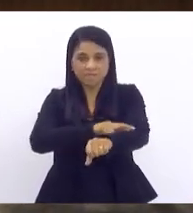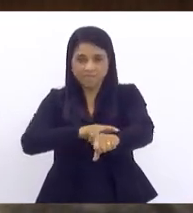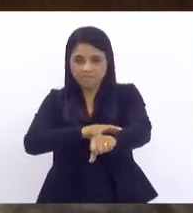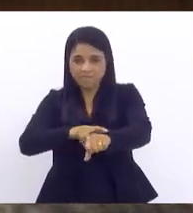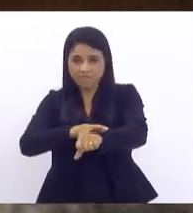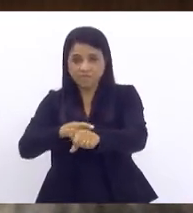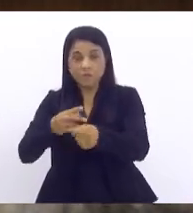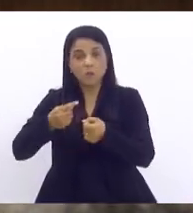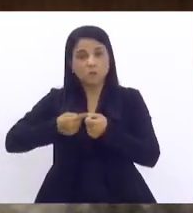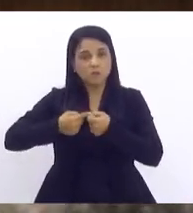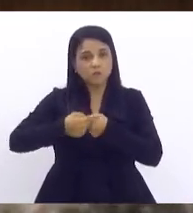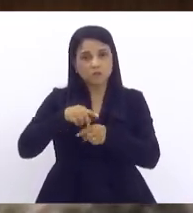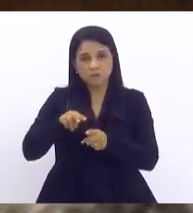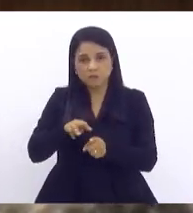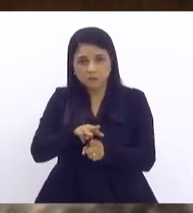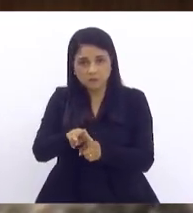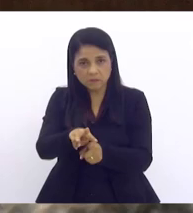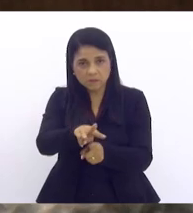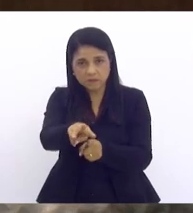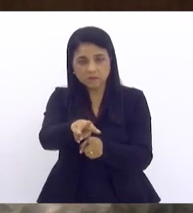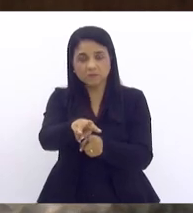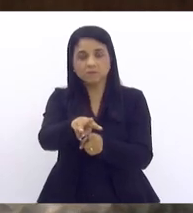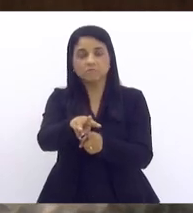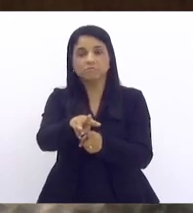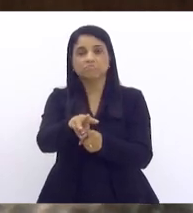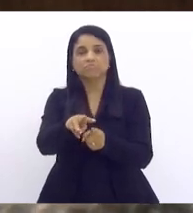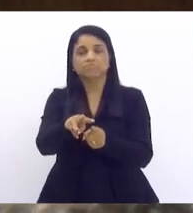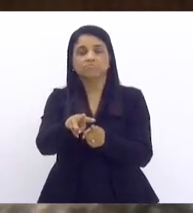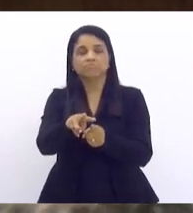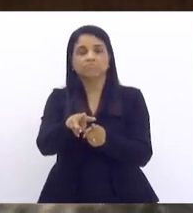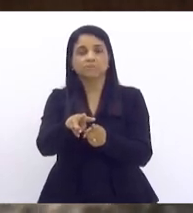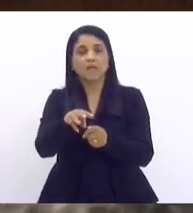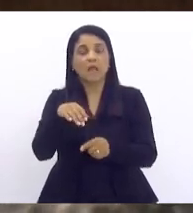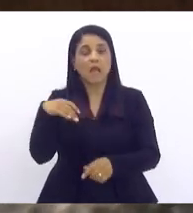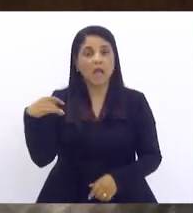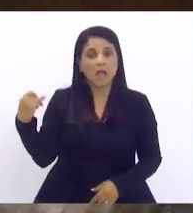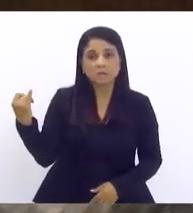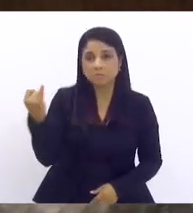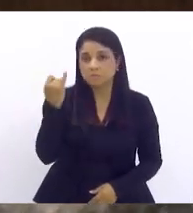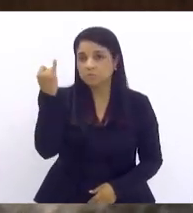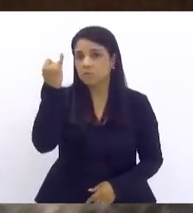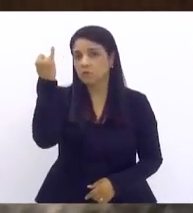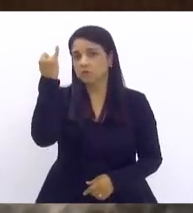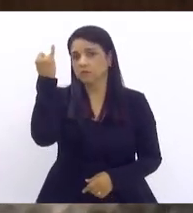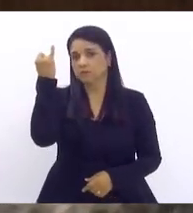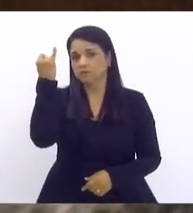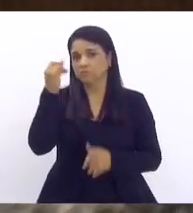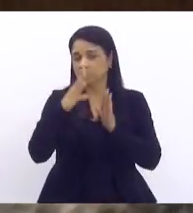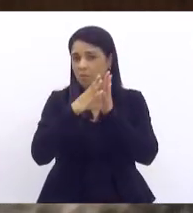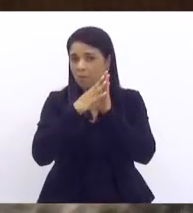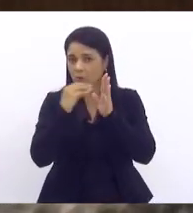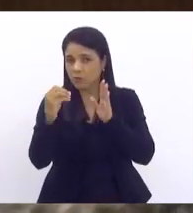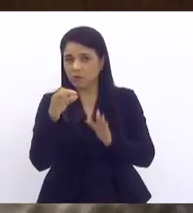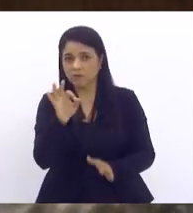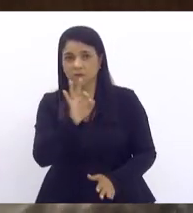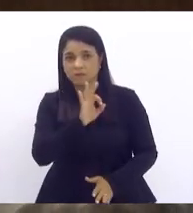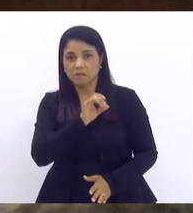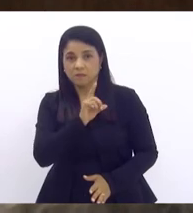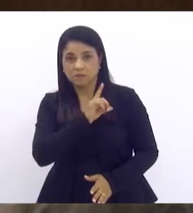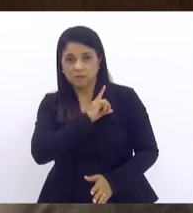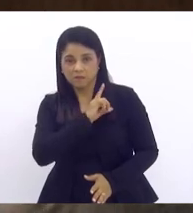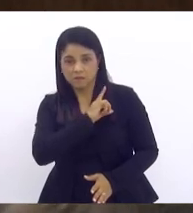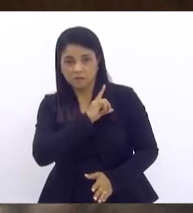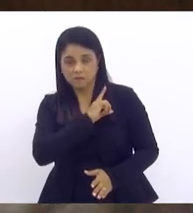Rios, considerando, presidente, a importância desse modelo de delegacia, que tem